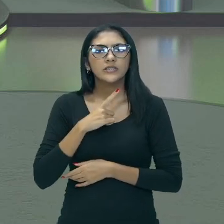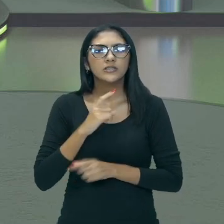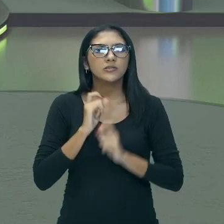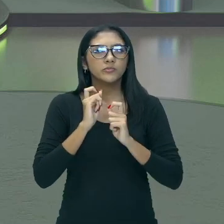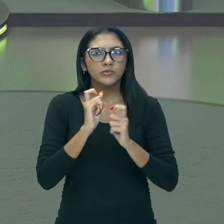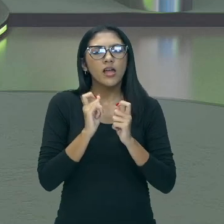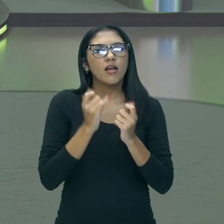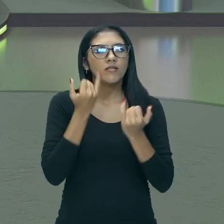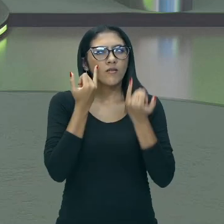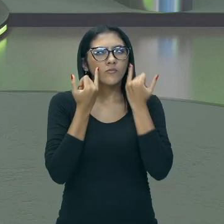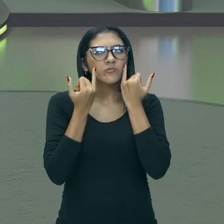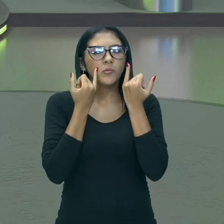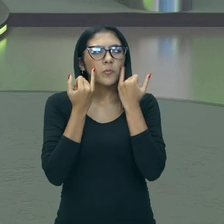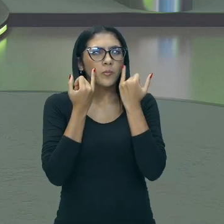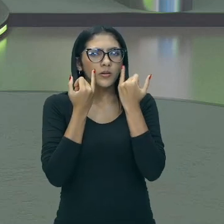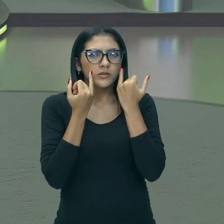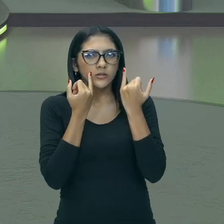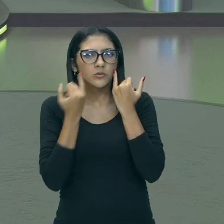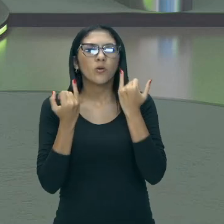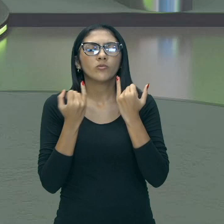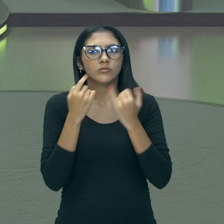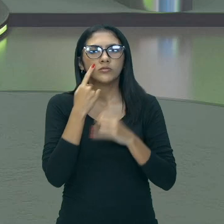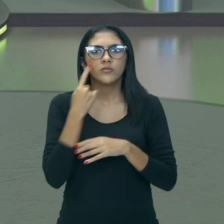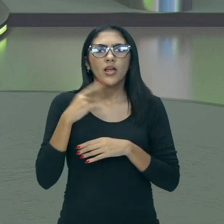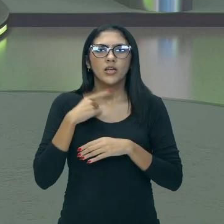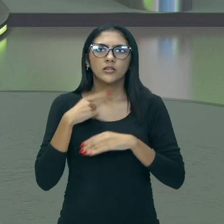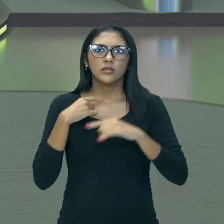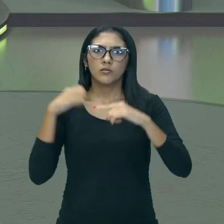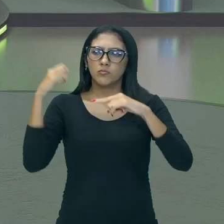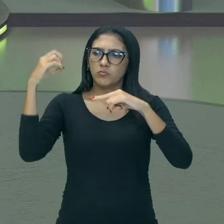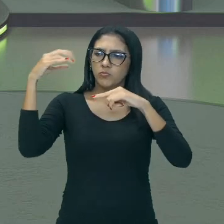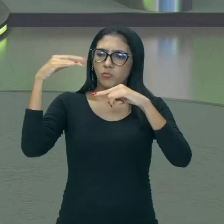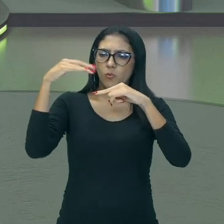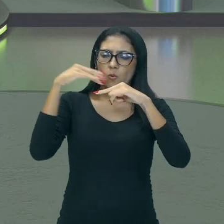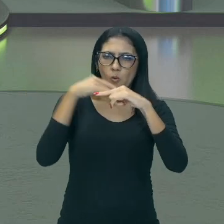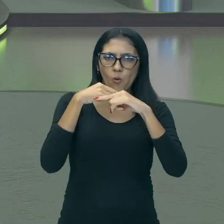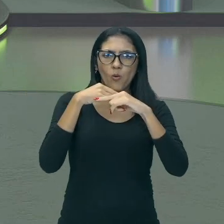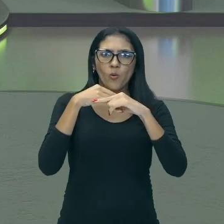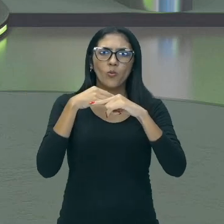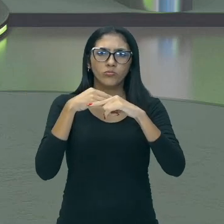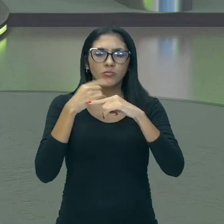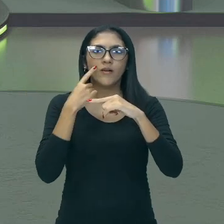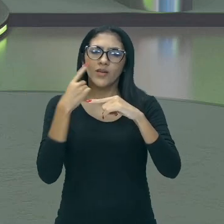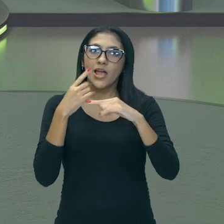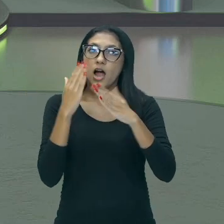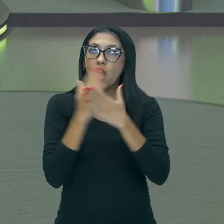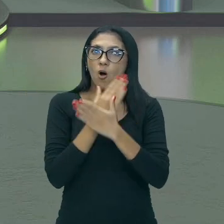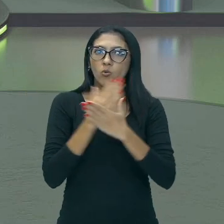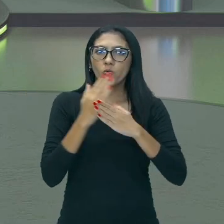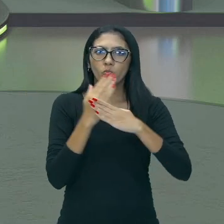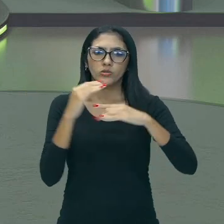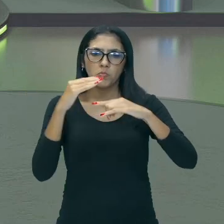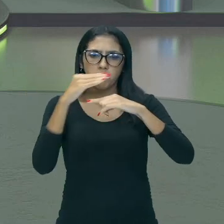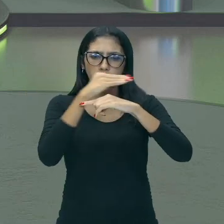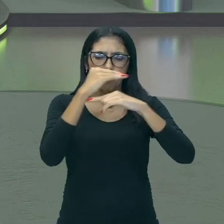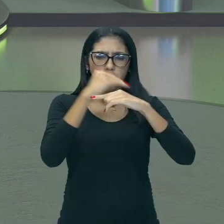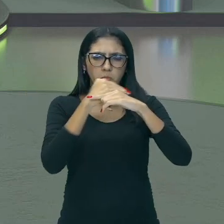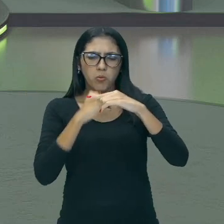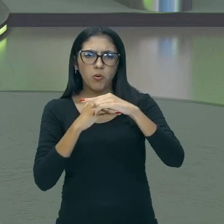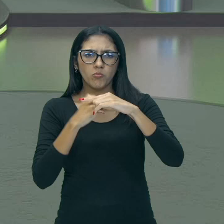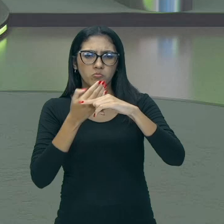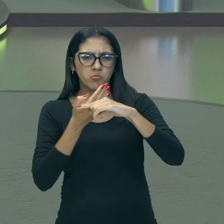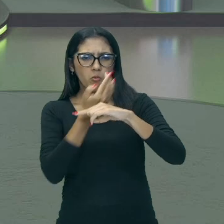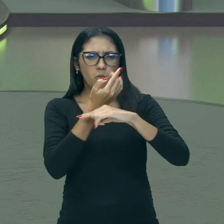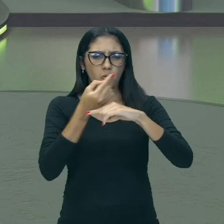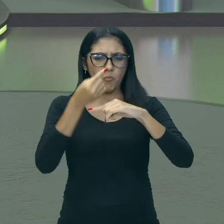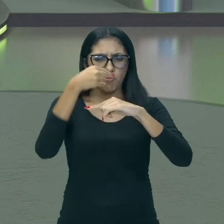passando ali. E algumas bateram no núcleo e desviaram, tá? Como você pode ver aí. Então, para o modelo